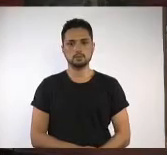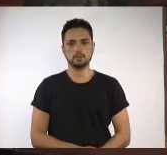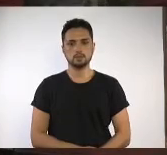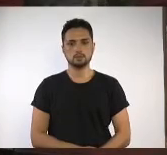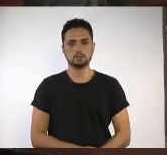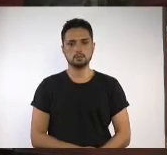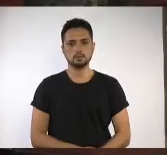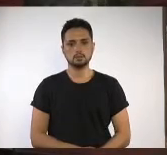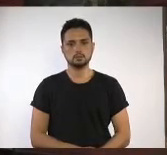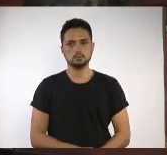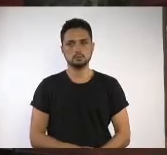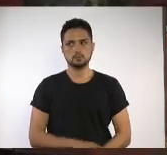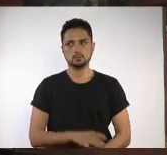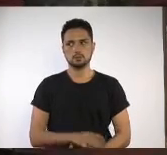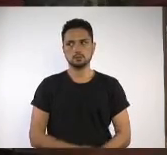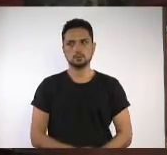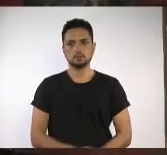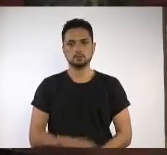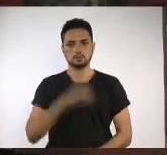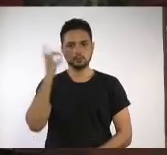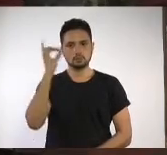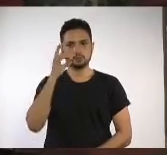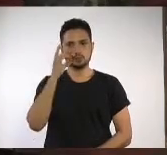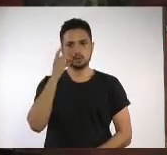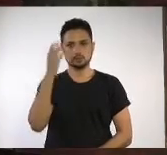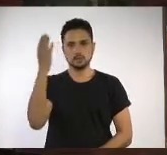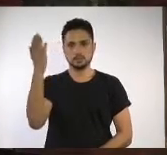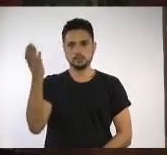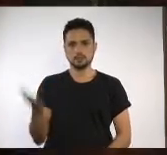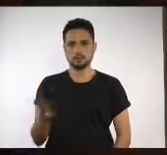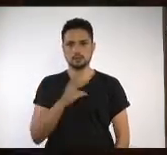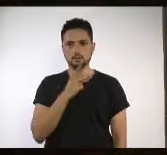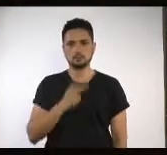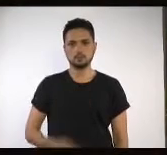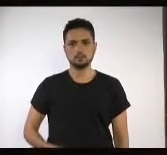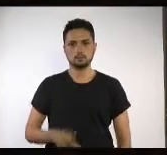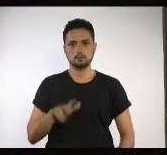deputado Felipe Soares, que preside este expediente final,